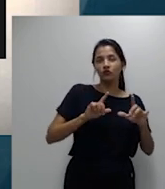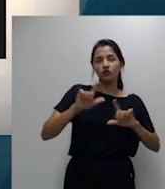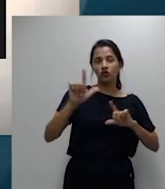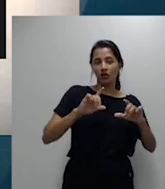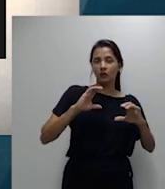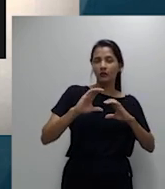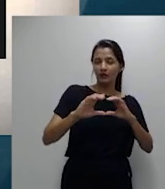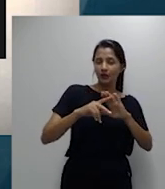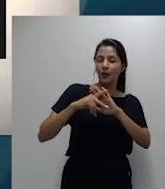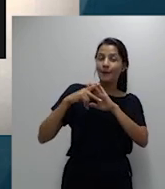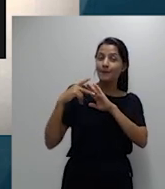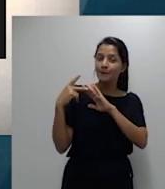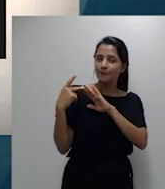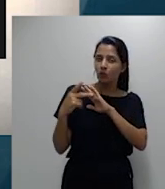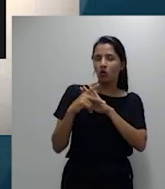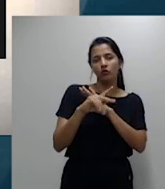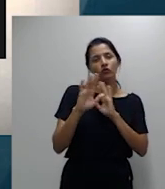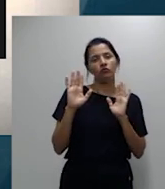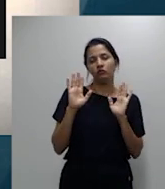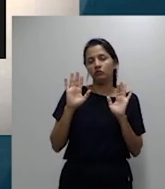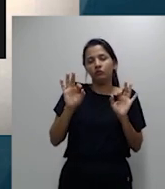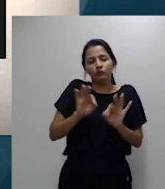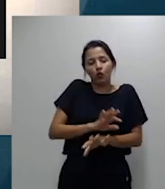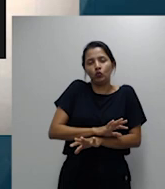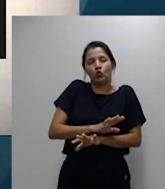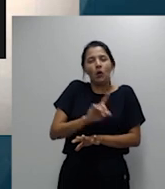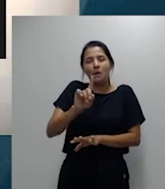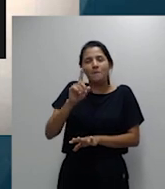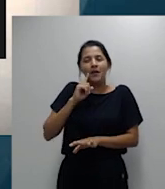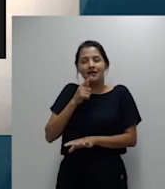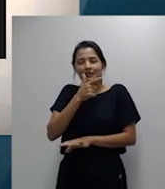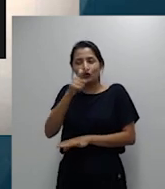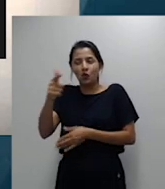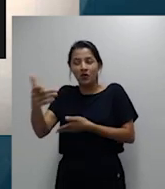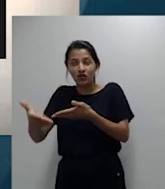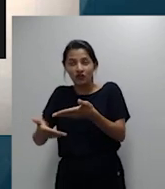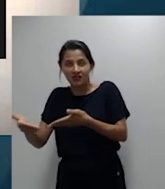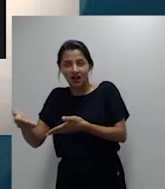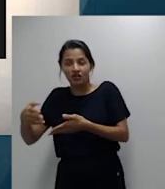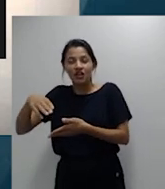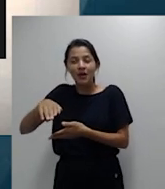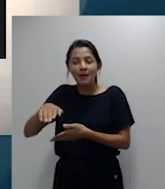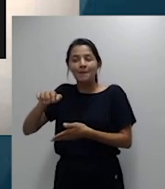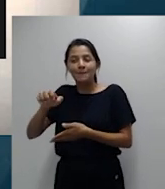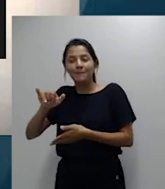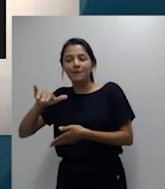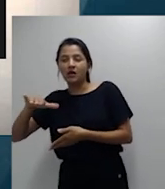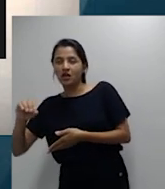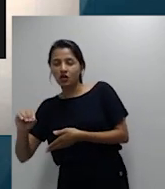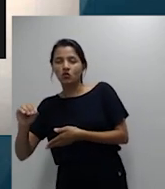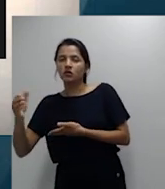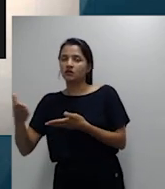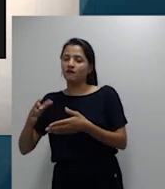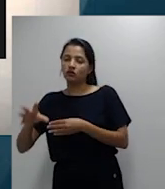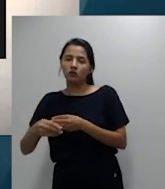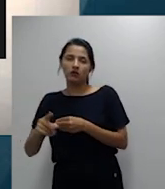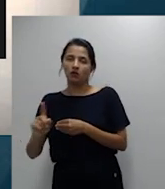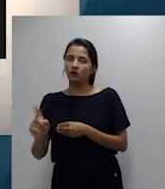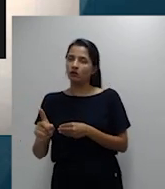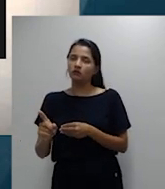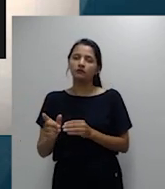propriamente dito e não soube as atividades meios e serviços complementares